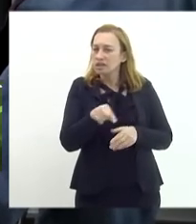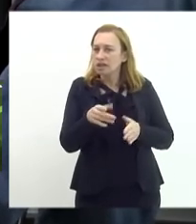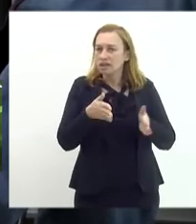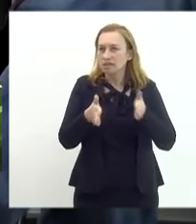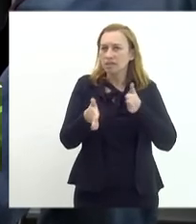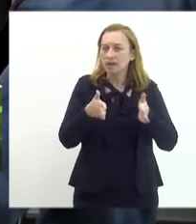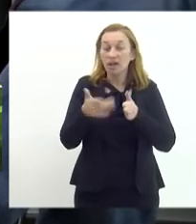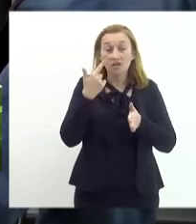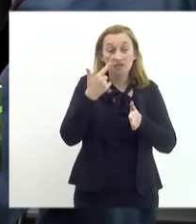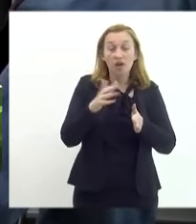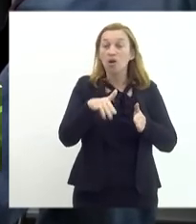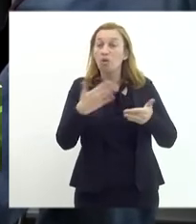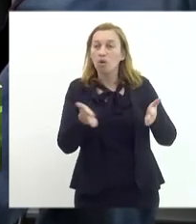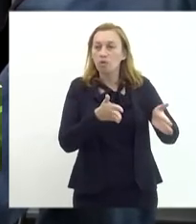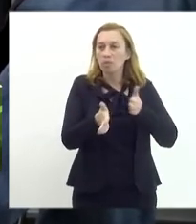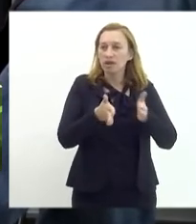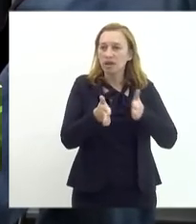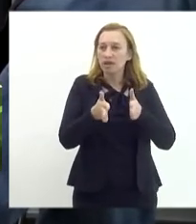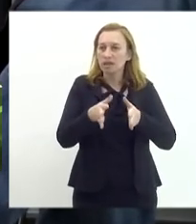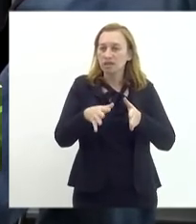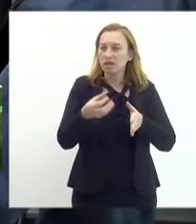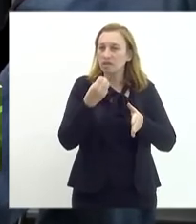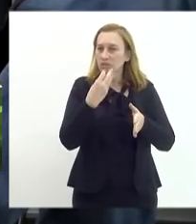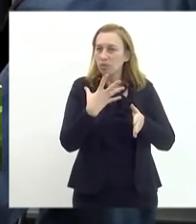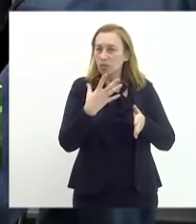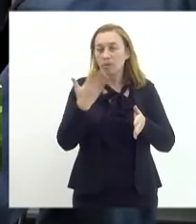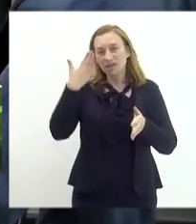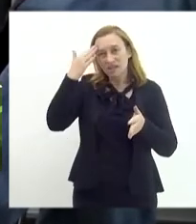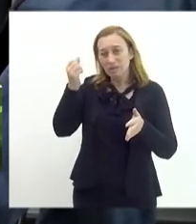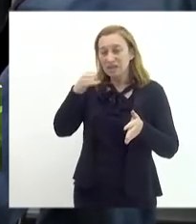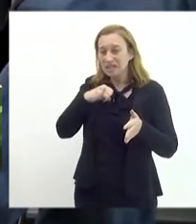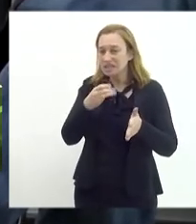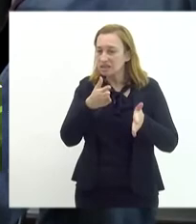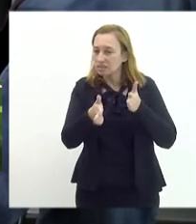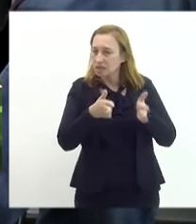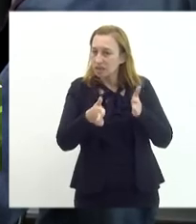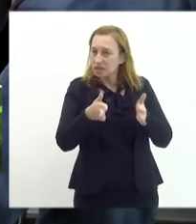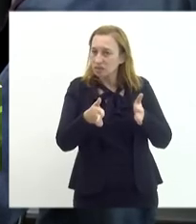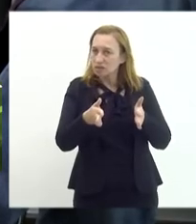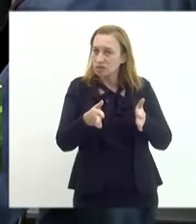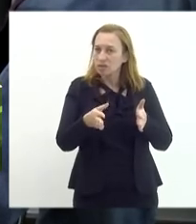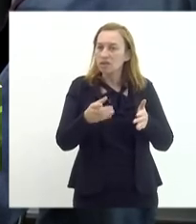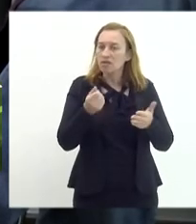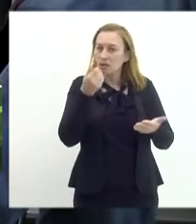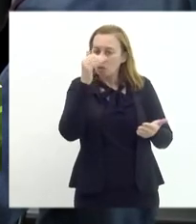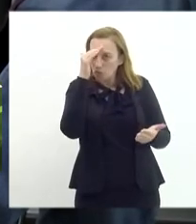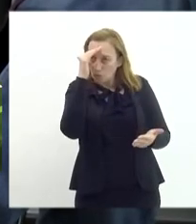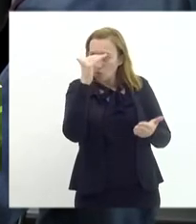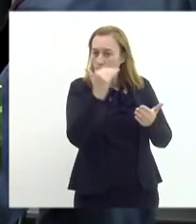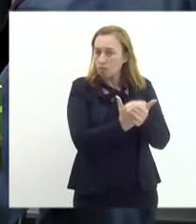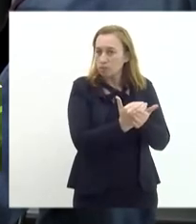o período que ele realmente estava enquadrado, para eu poder saber se naquele período ele estava cumprindo a questão dos postos de trabalho. Então,